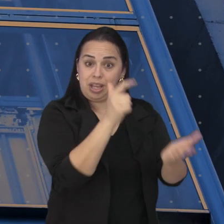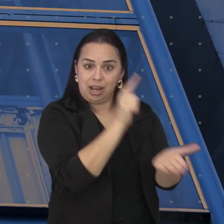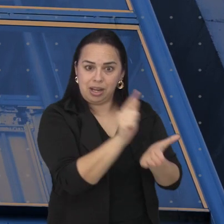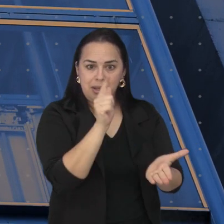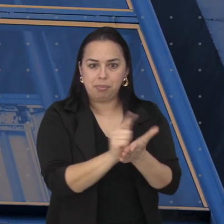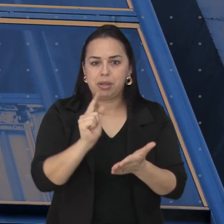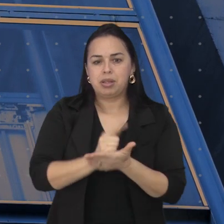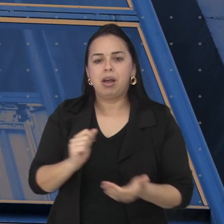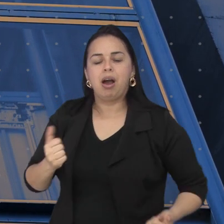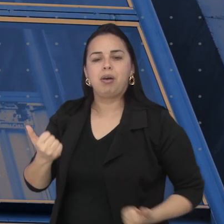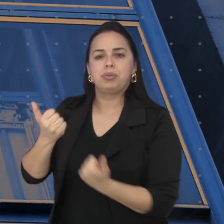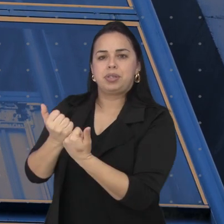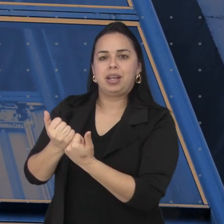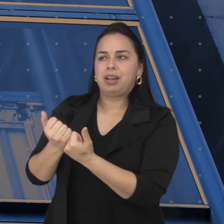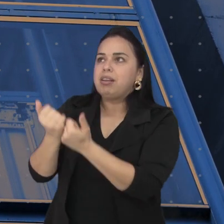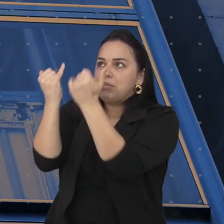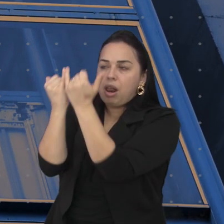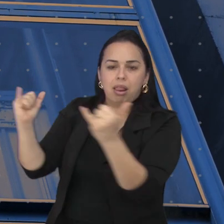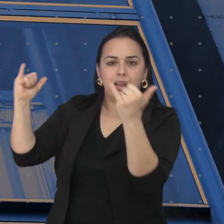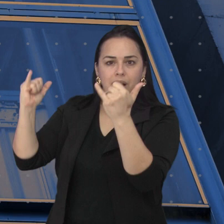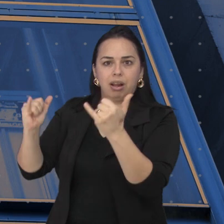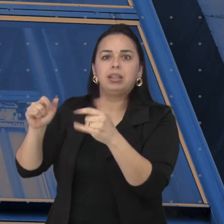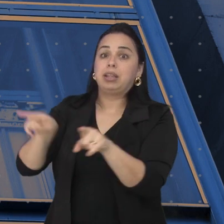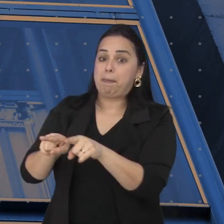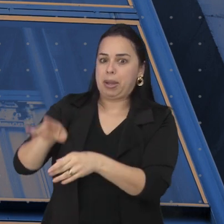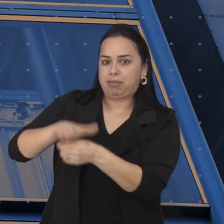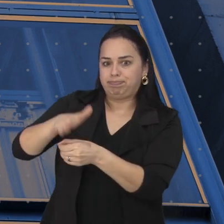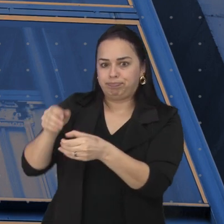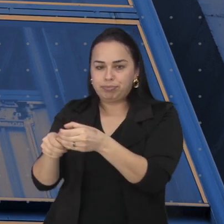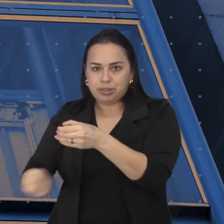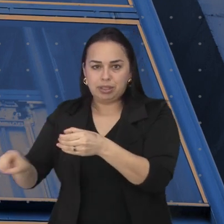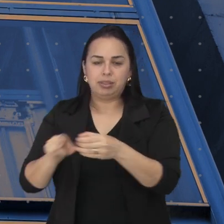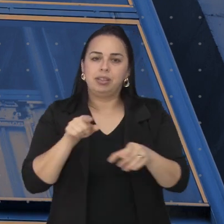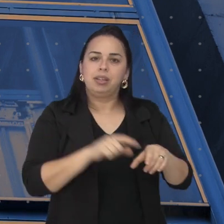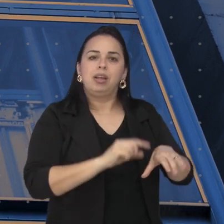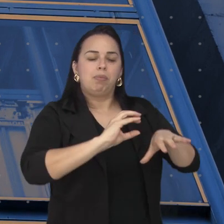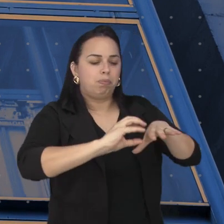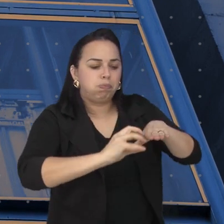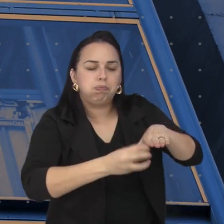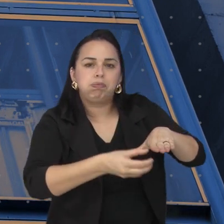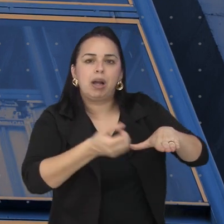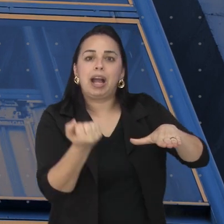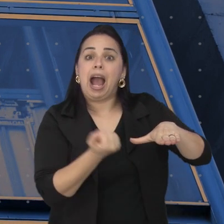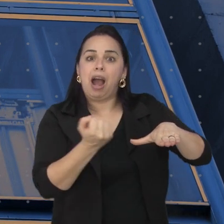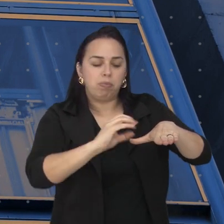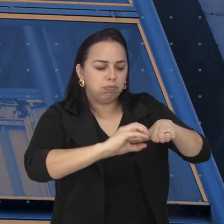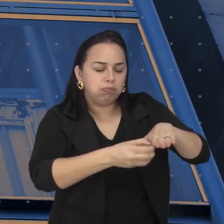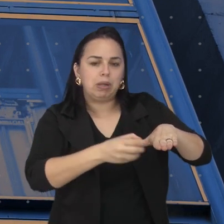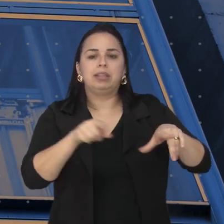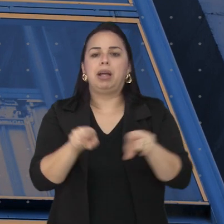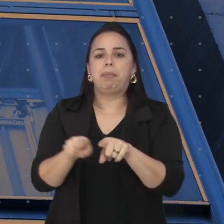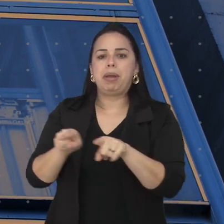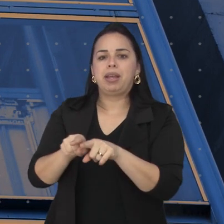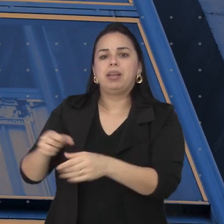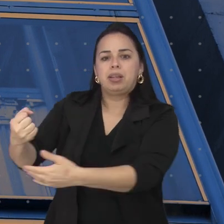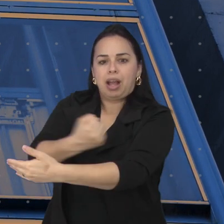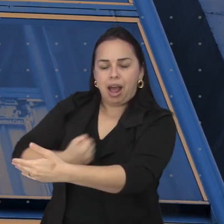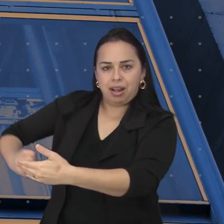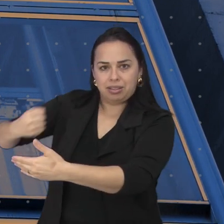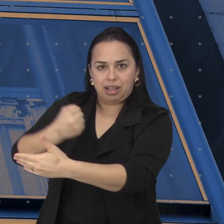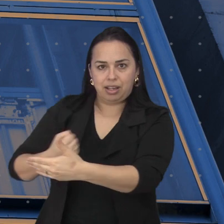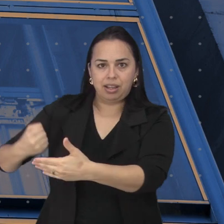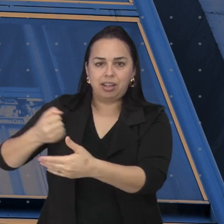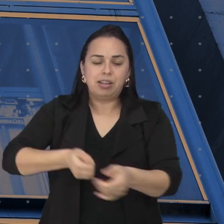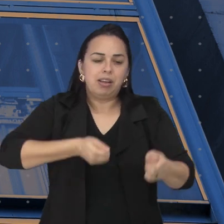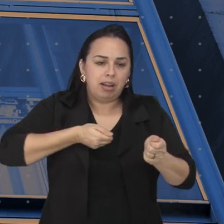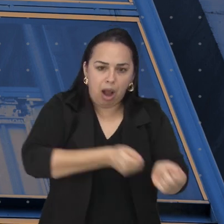de limpeza, auxiliar de manutenção elétrica e hidráulica, borracheiro, caldeireiro, carpinteiro, copeiro de